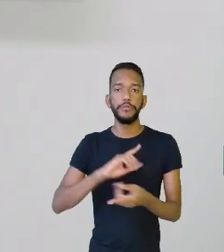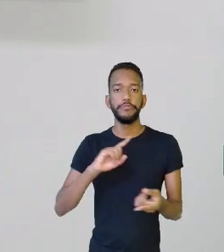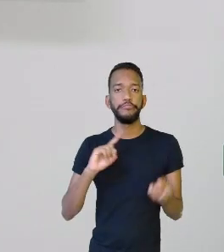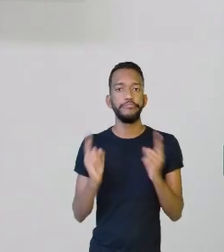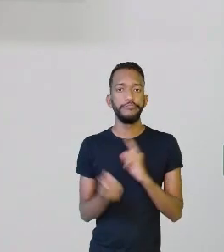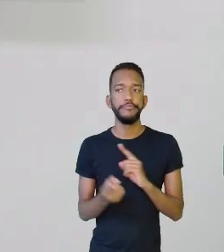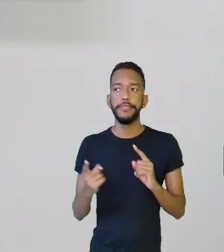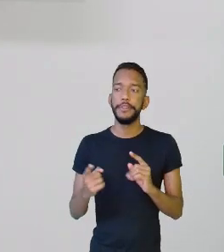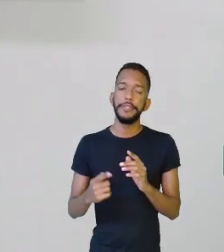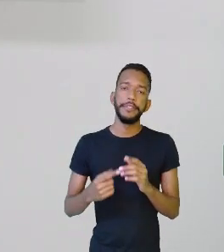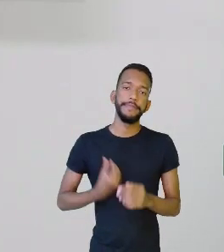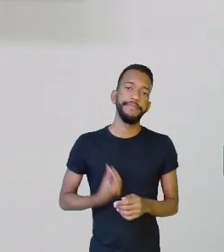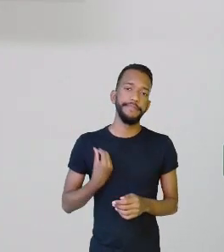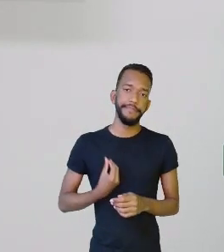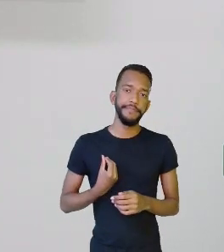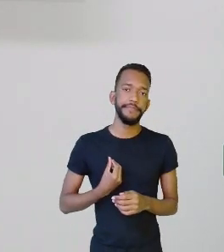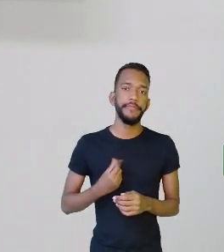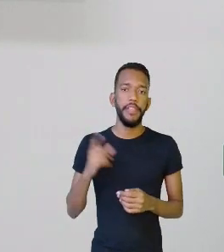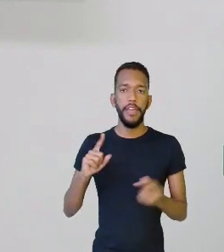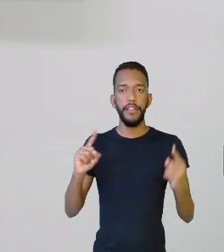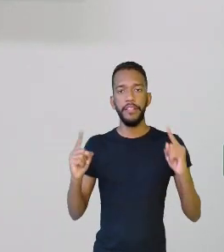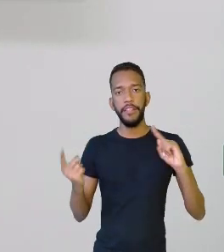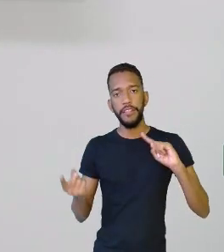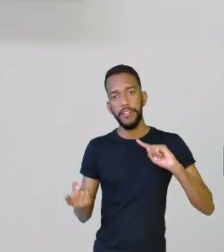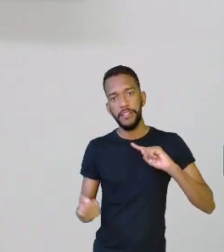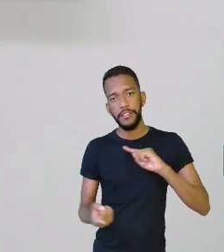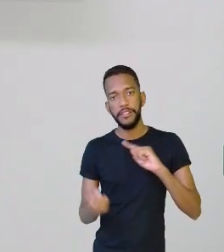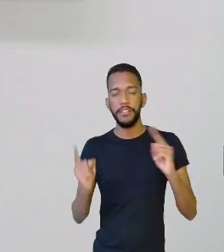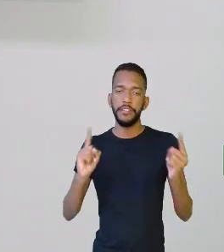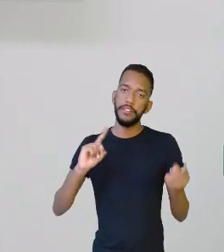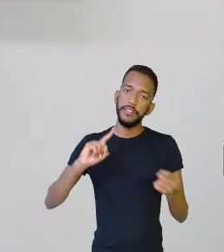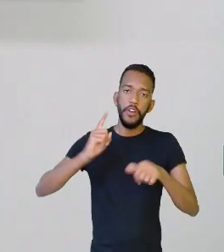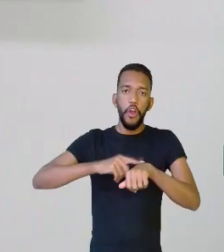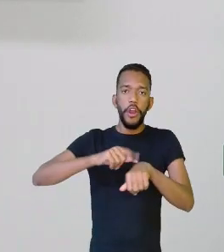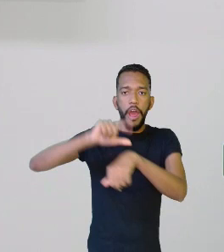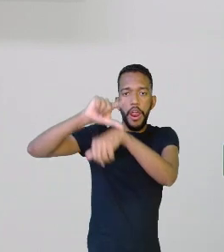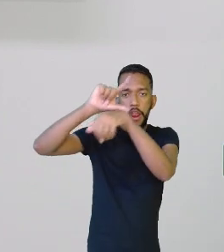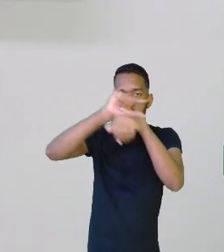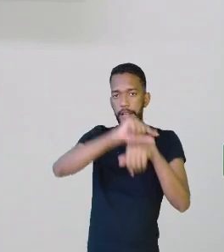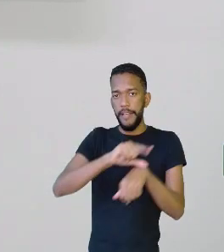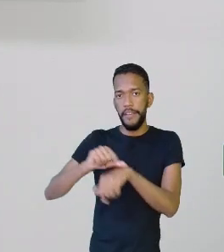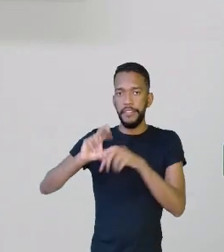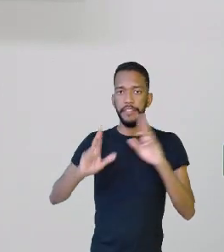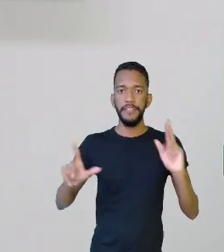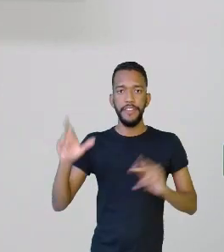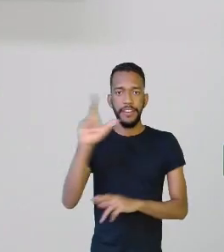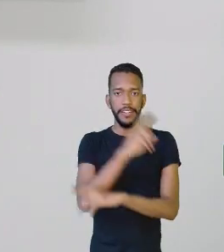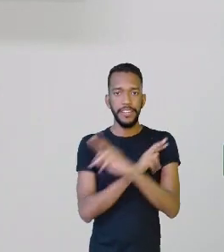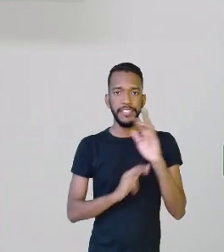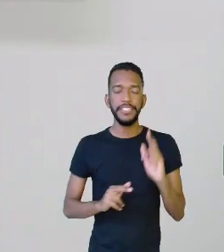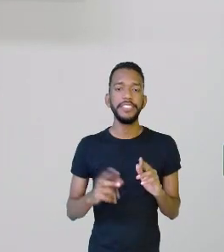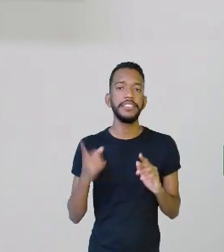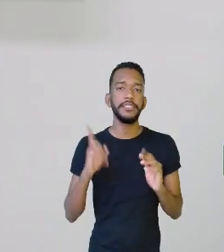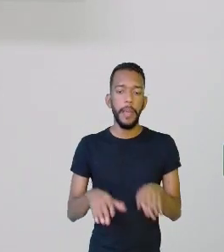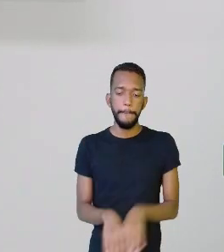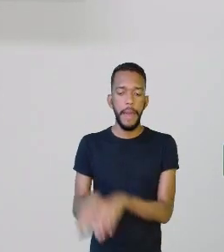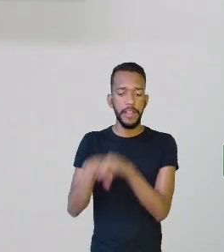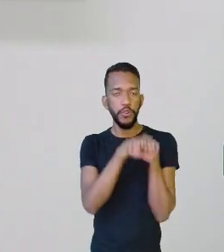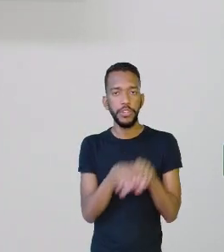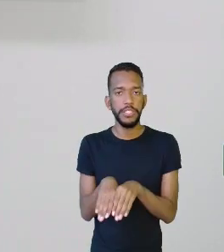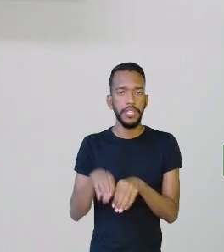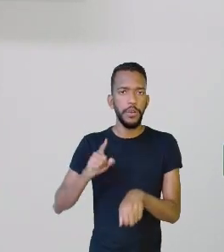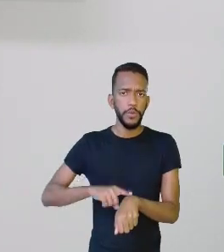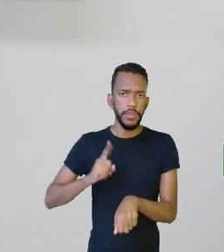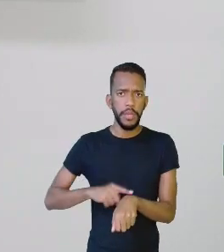estabelecimento desses fusos horários, para que a gente pudesse, vamos dizer, padronizar esse tempo e eu pudesse